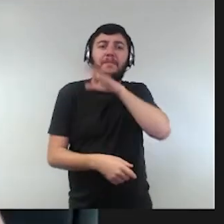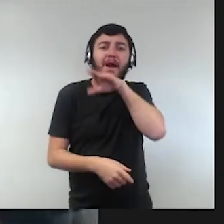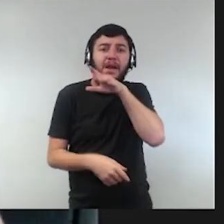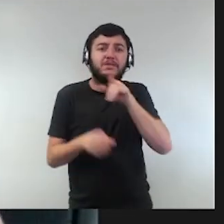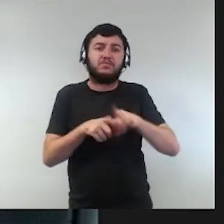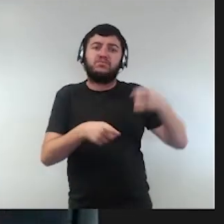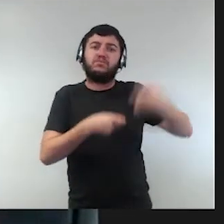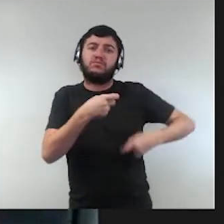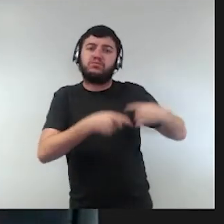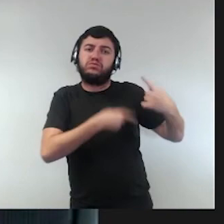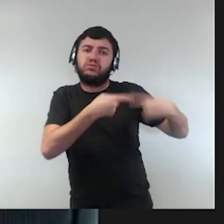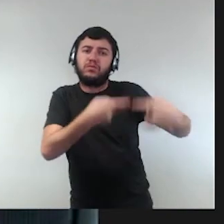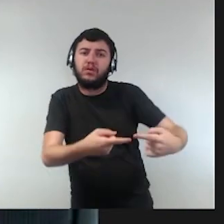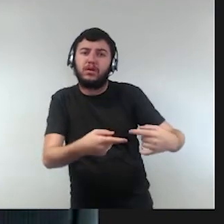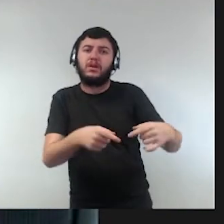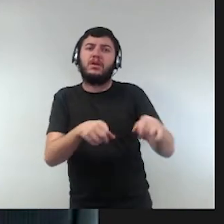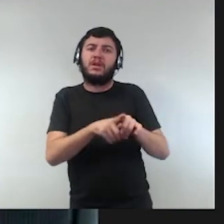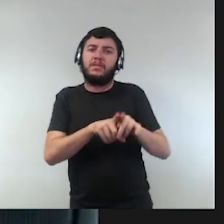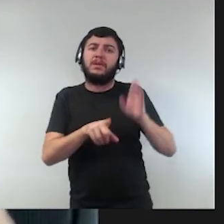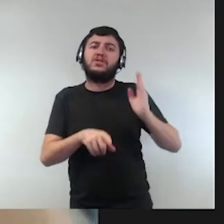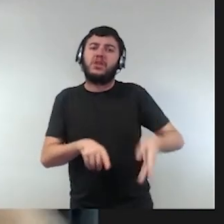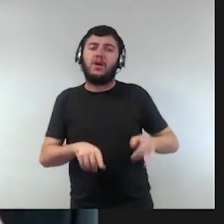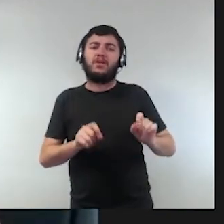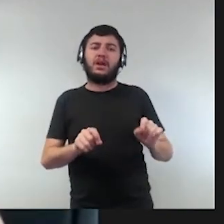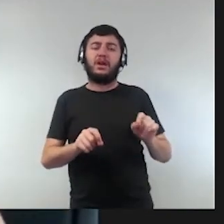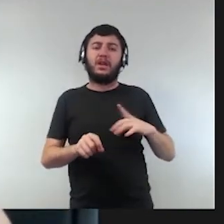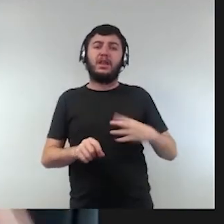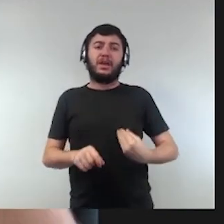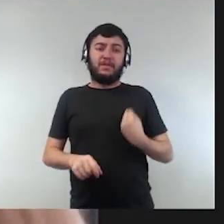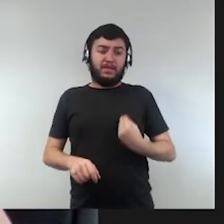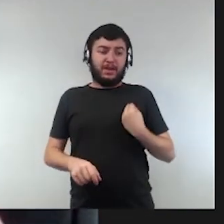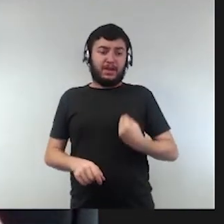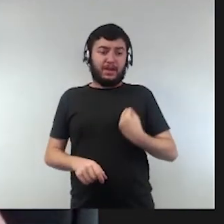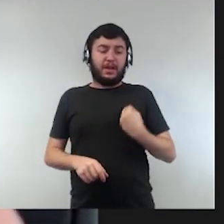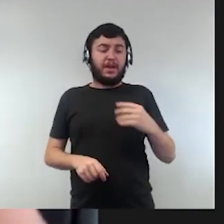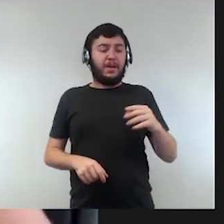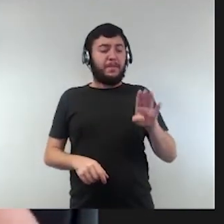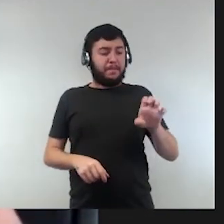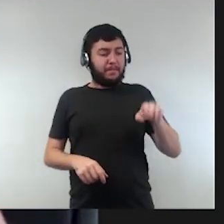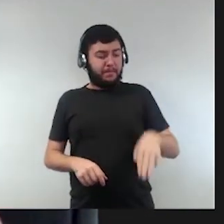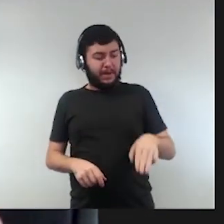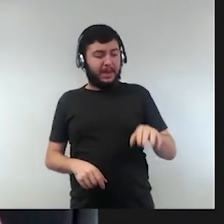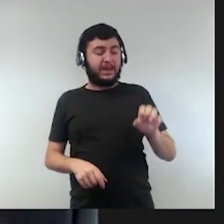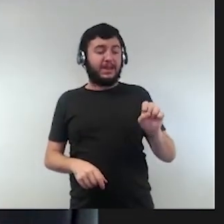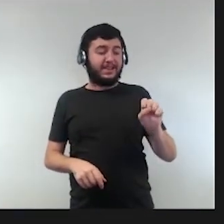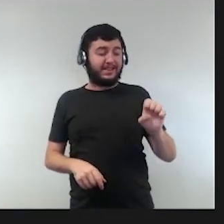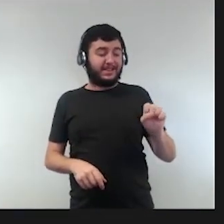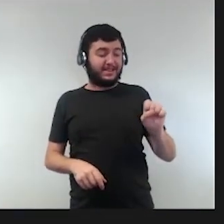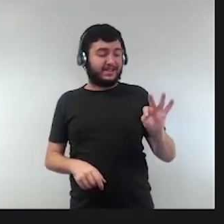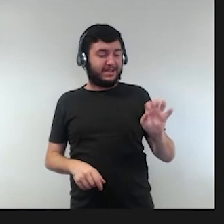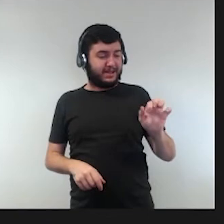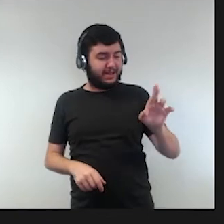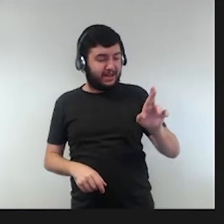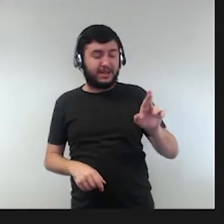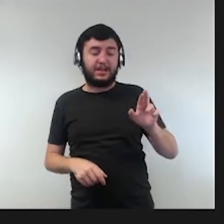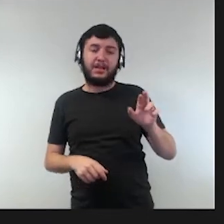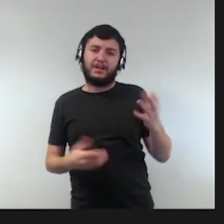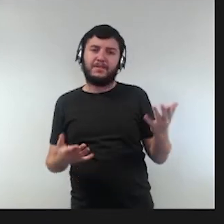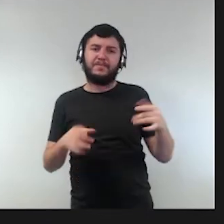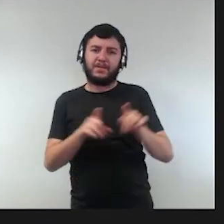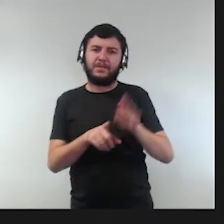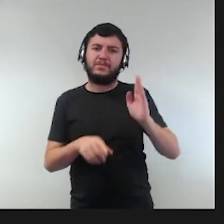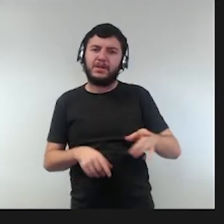vivem dentro de padrões de bem-estar, acompanhados por médicos veterinários, zootecnistas,